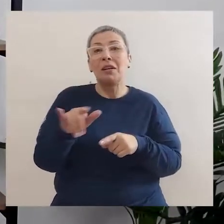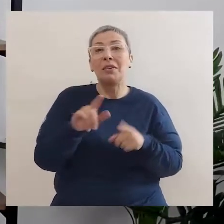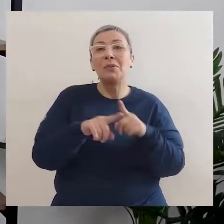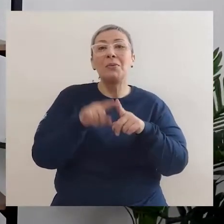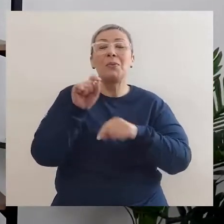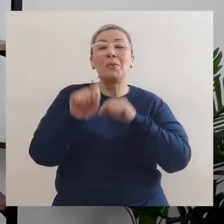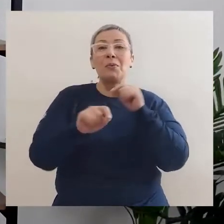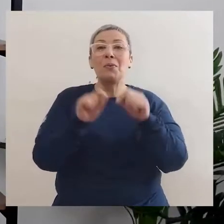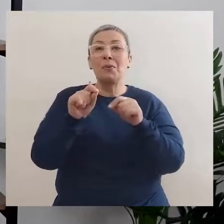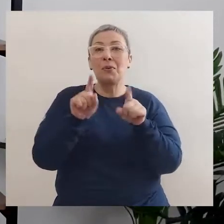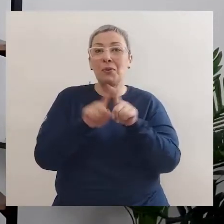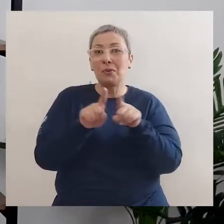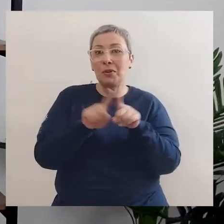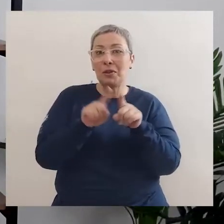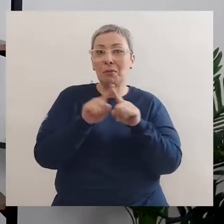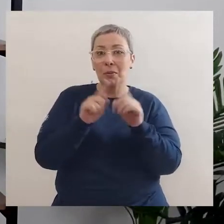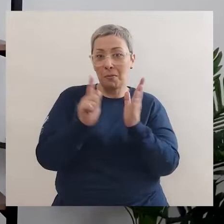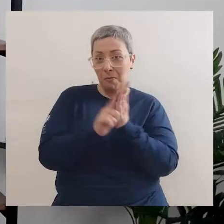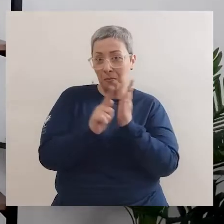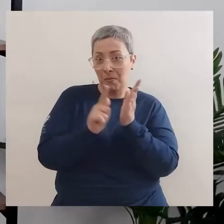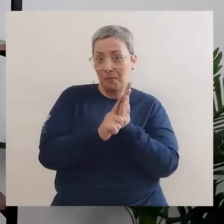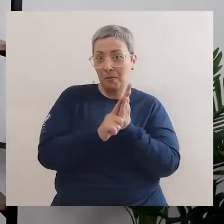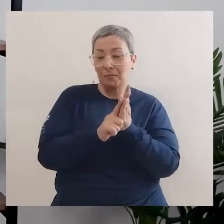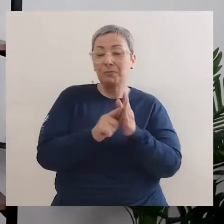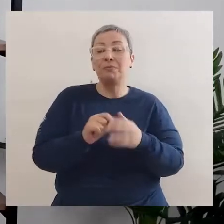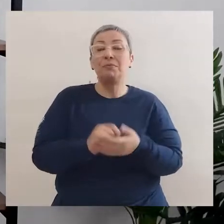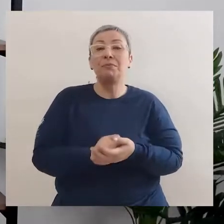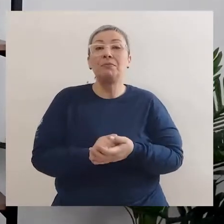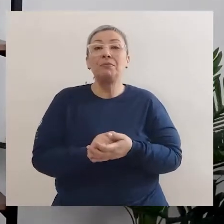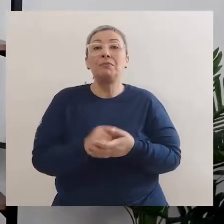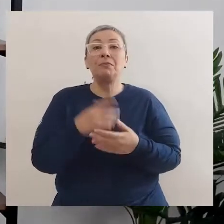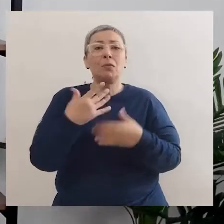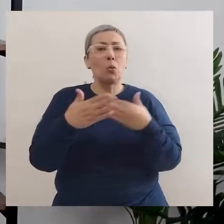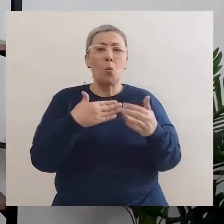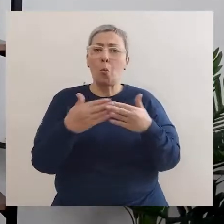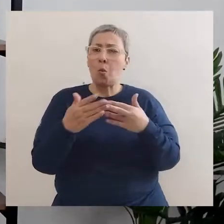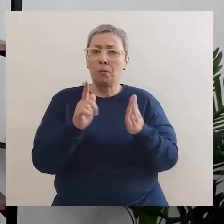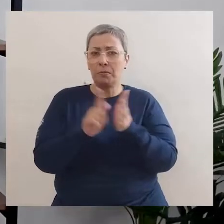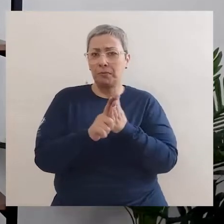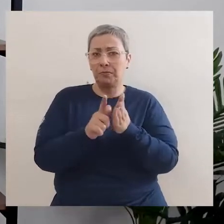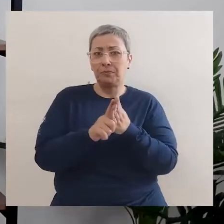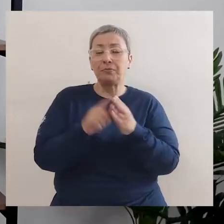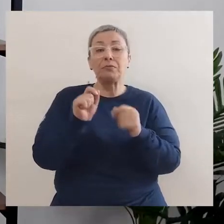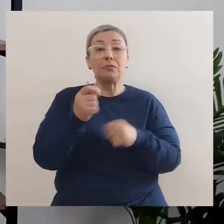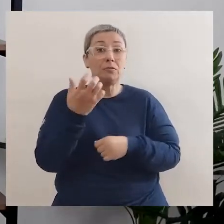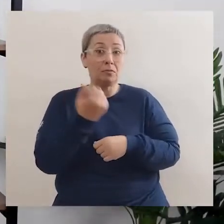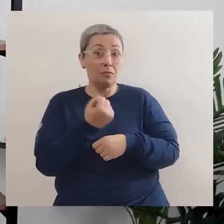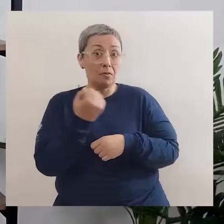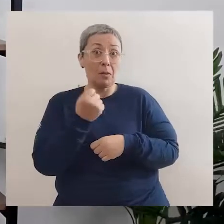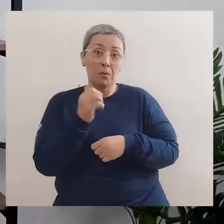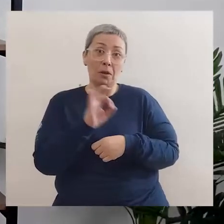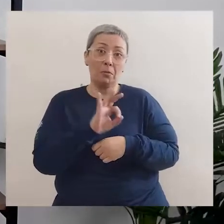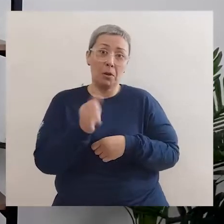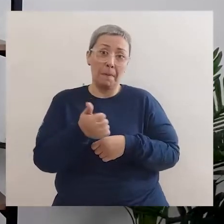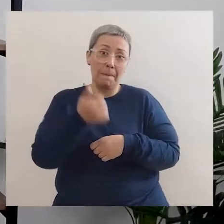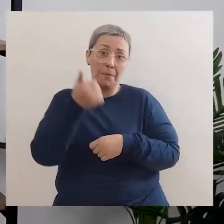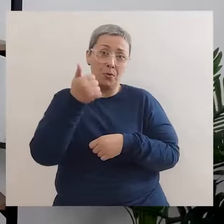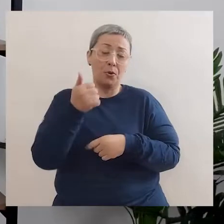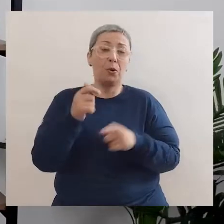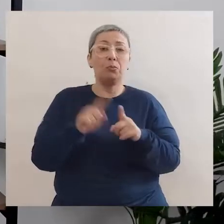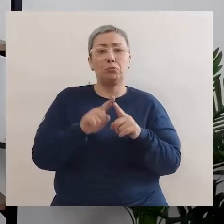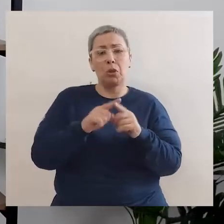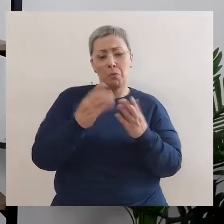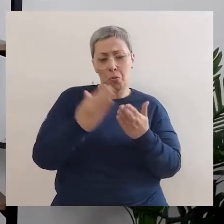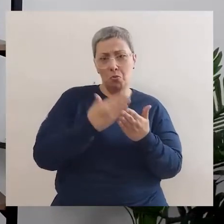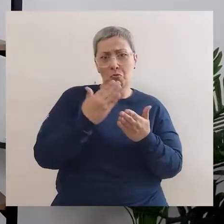qualquer papel, branco, de preferência, até do caderno, né? Papel que você puder fazer. Um pincel